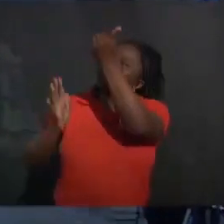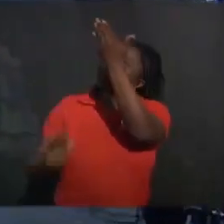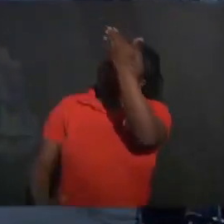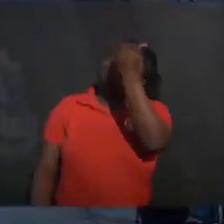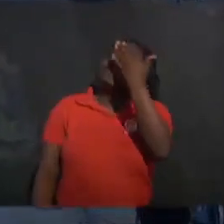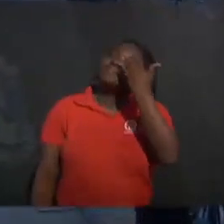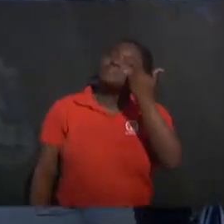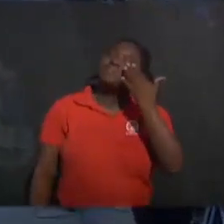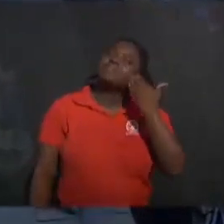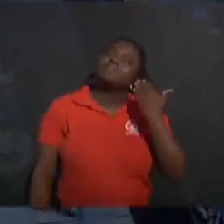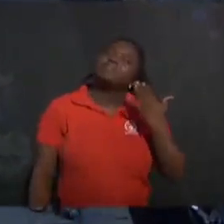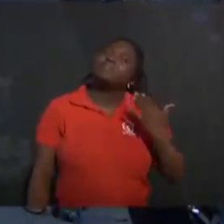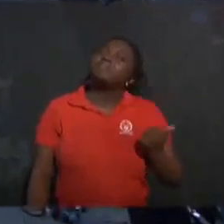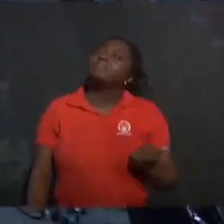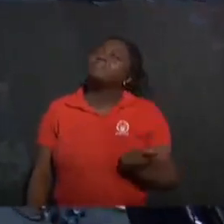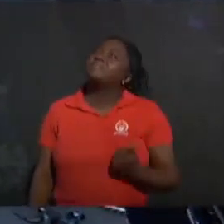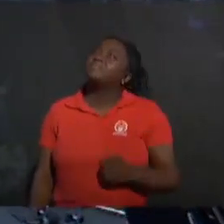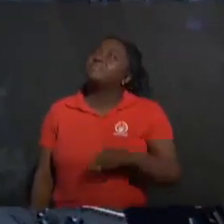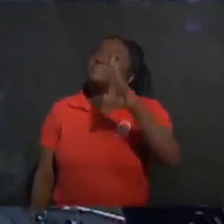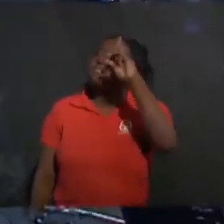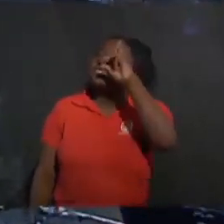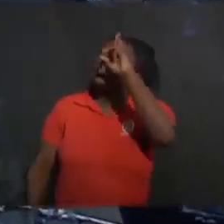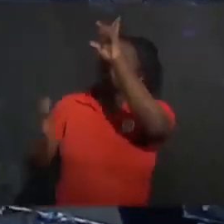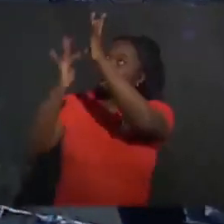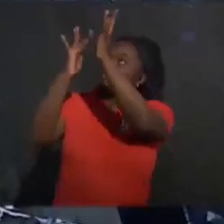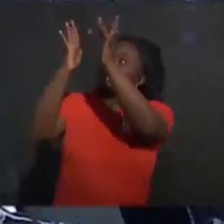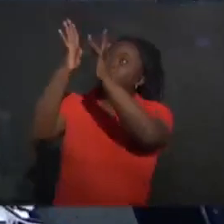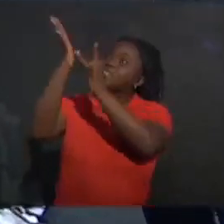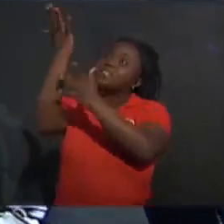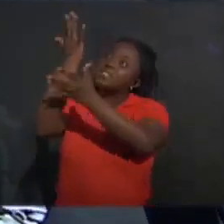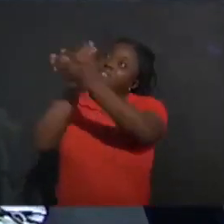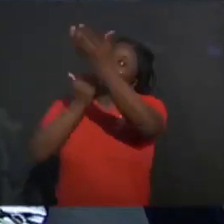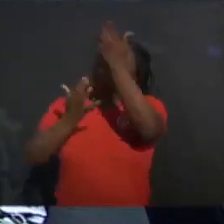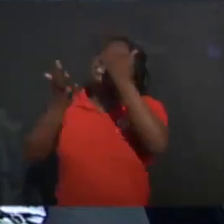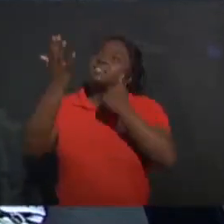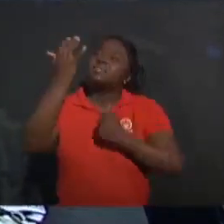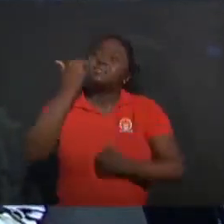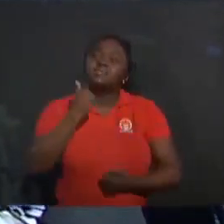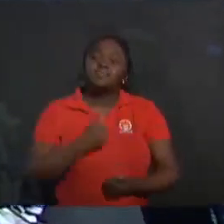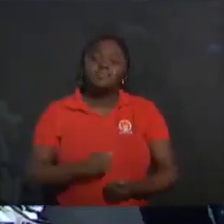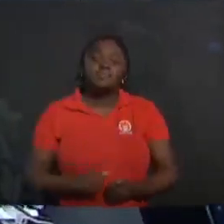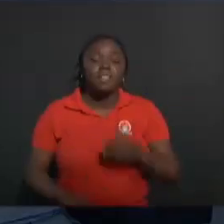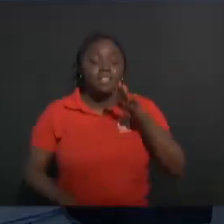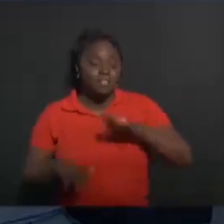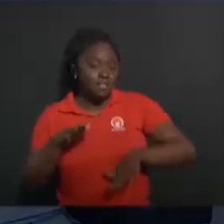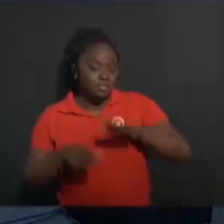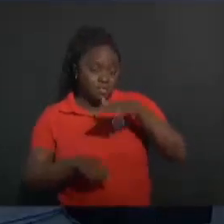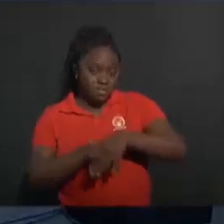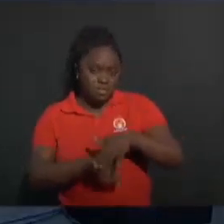Jesus. Vem. Mas quem sabe nessa noite você não está preparado.